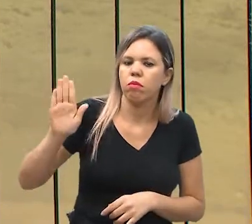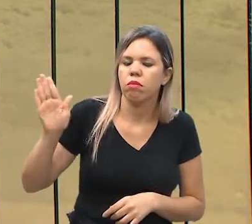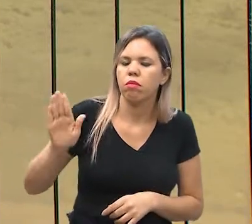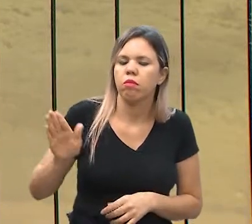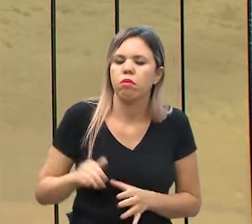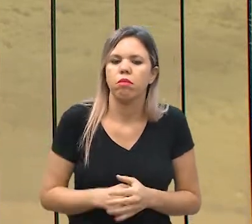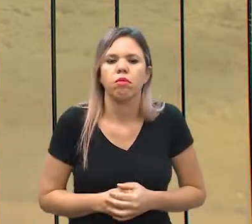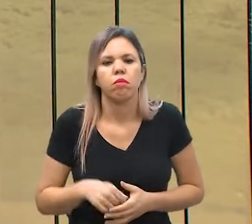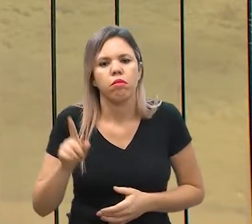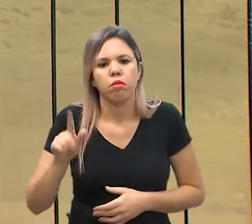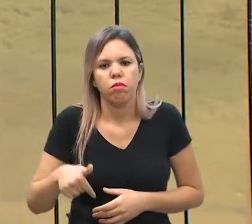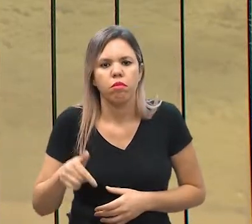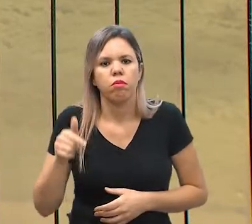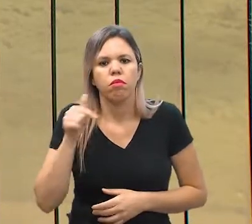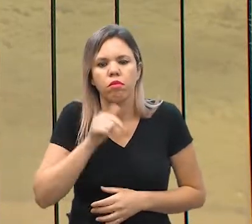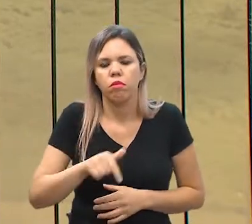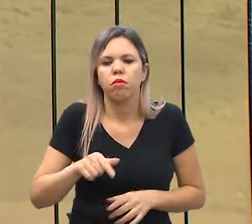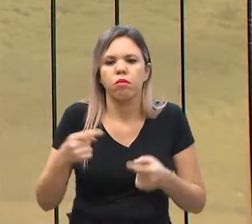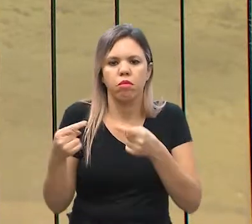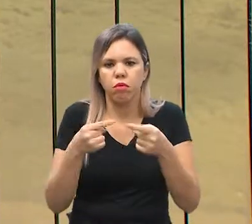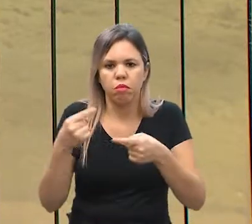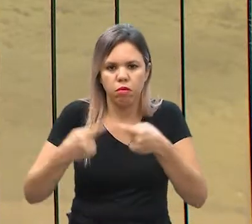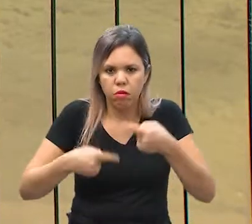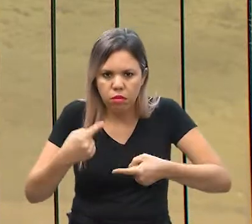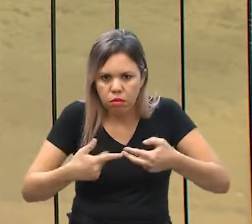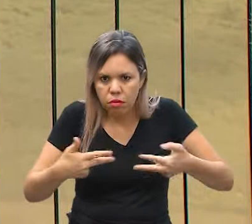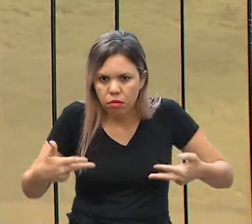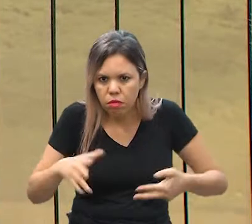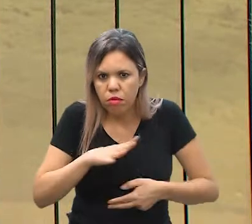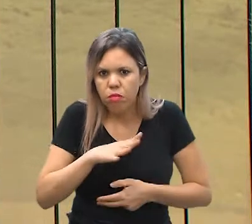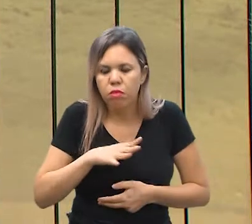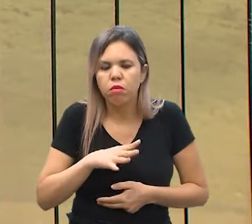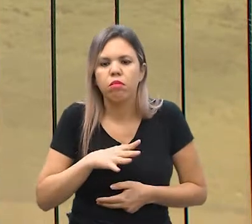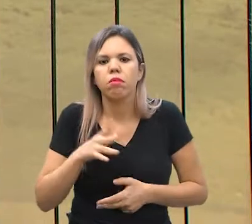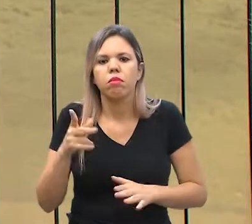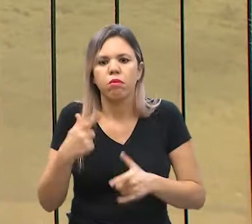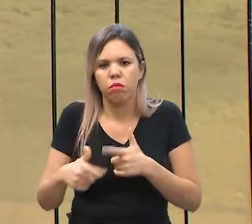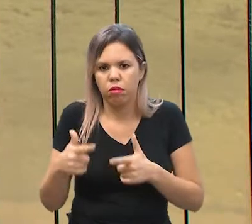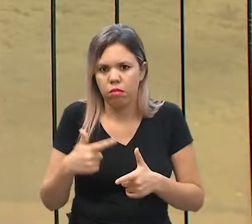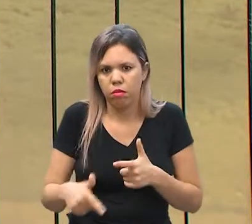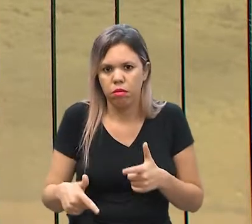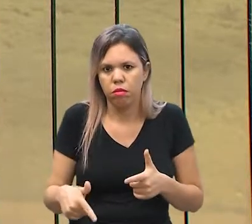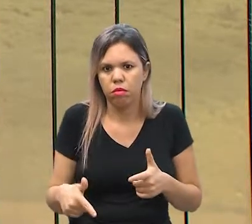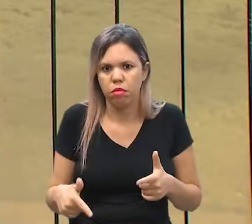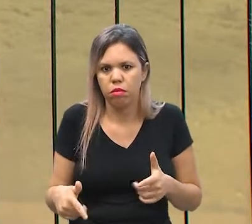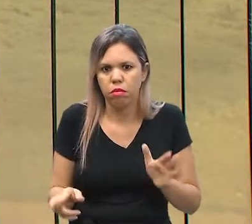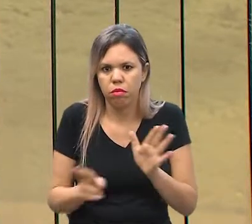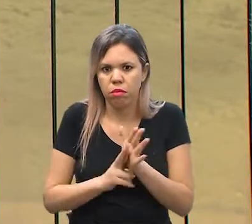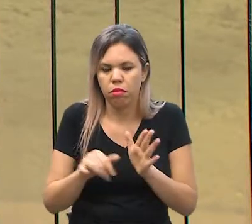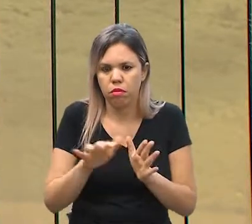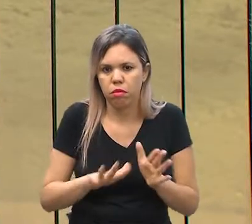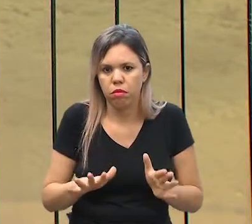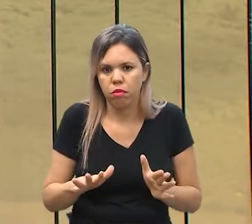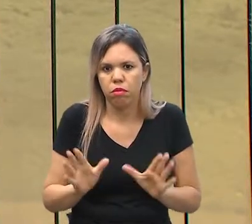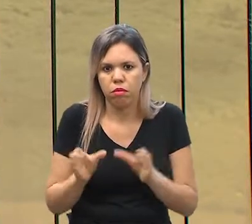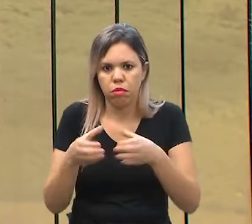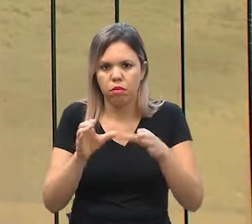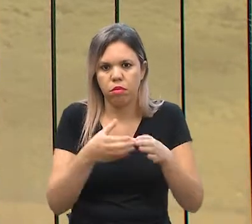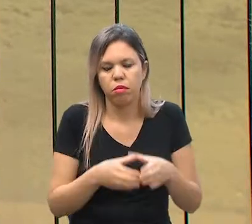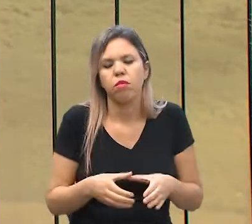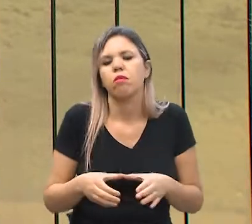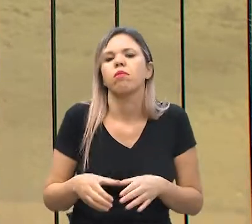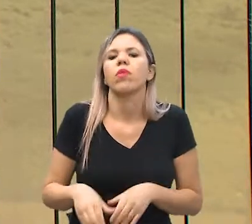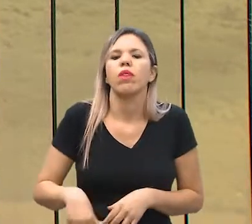candidata, né, que era uma candidatura para discutir a cidade, discutir os problemas, né, de representatividade da